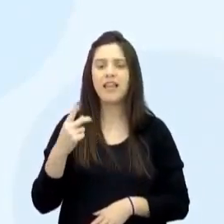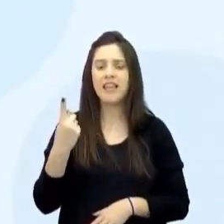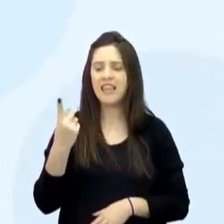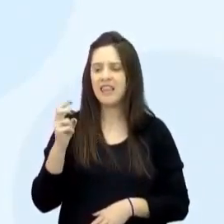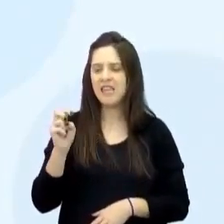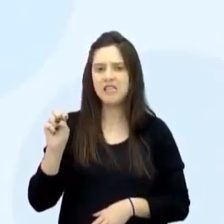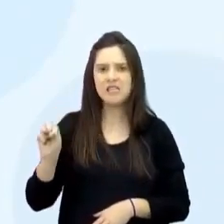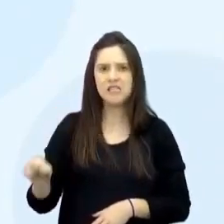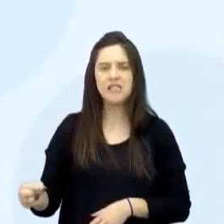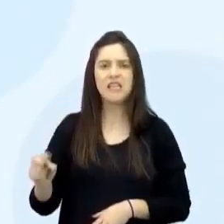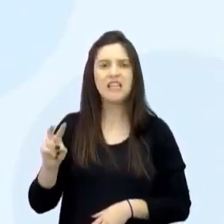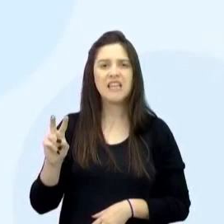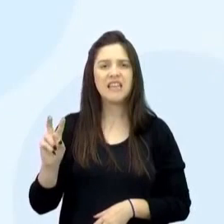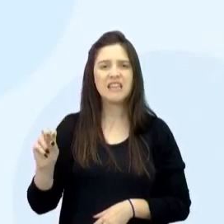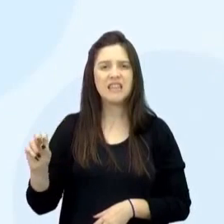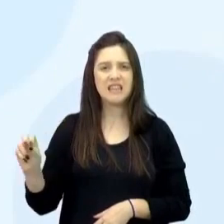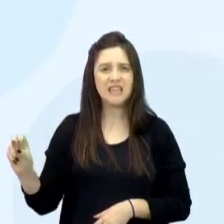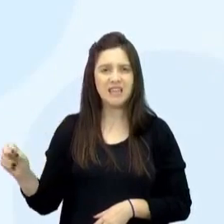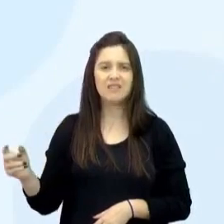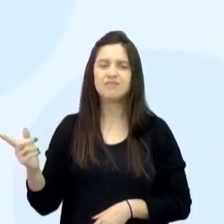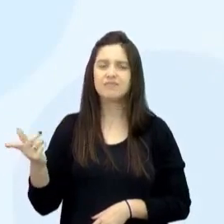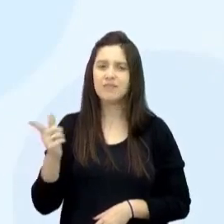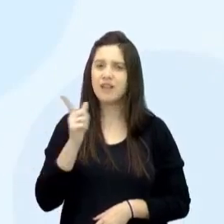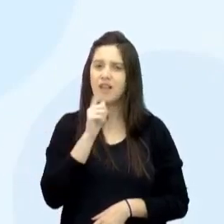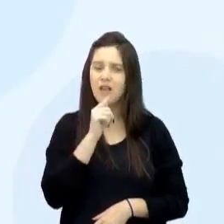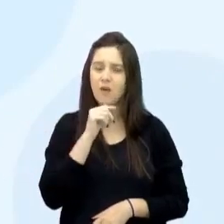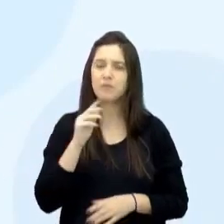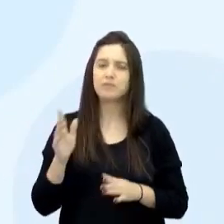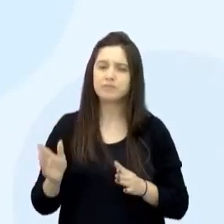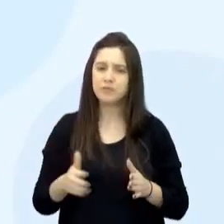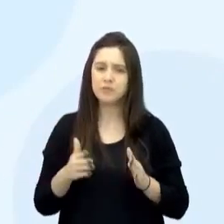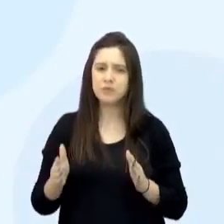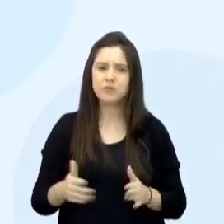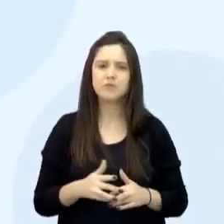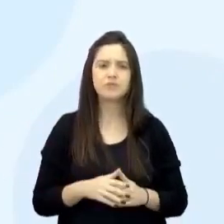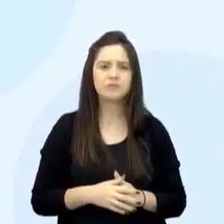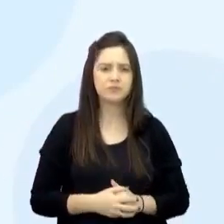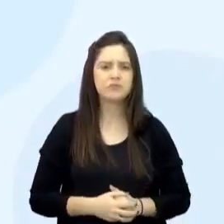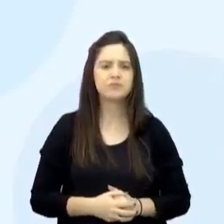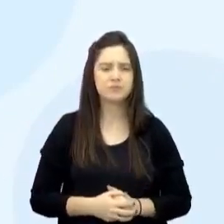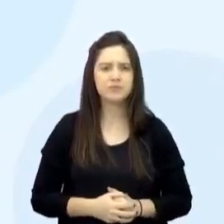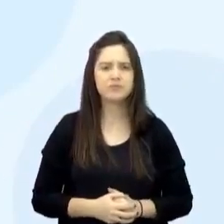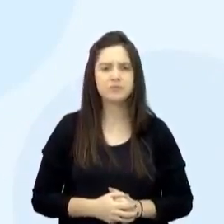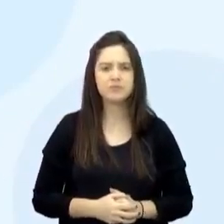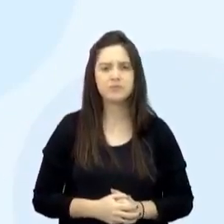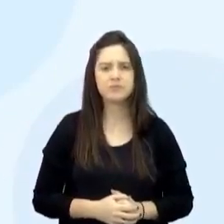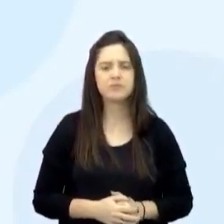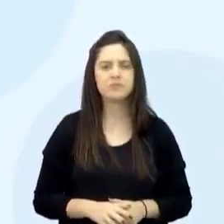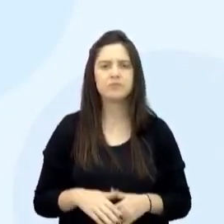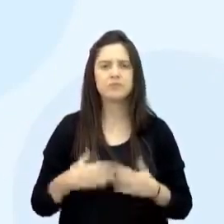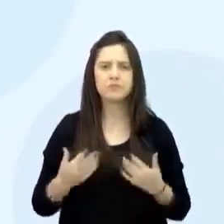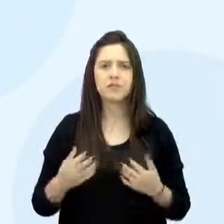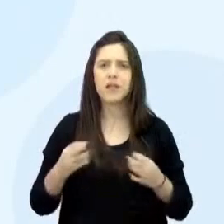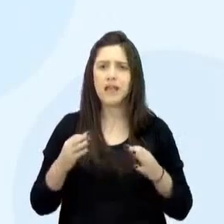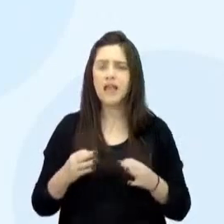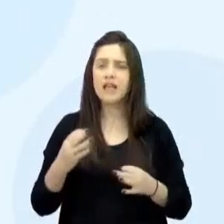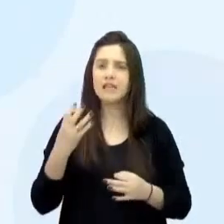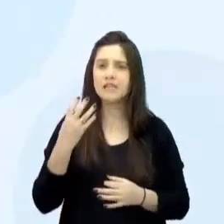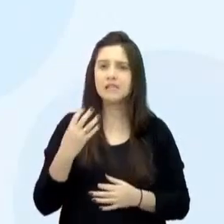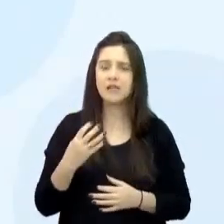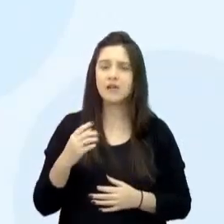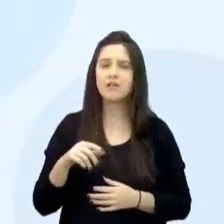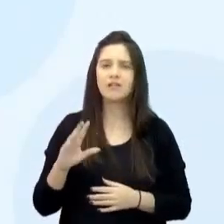15.500 litros de água são gastos para produzir 1 kg de carne. Certo? Então a gente vê como que é uma coisa séria